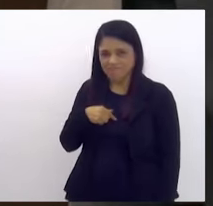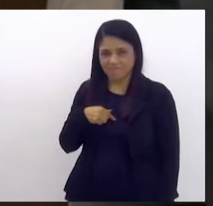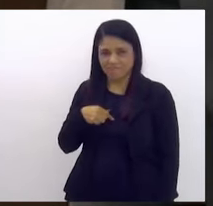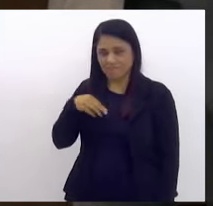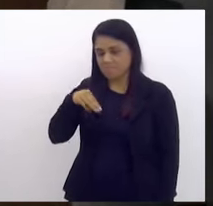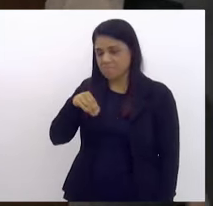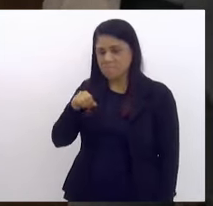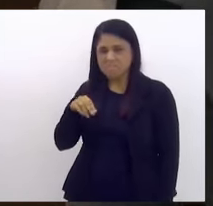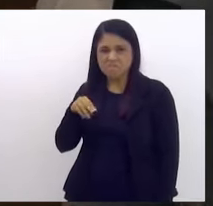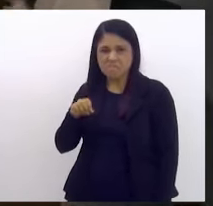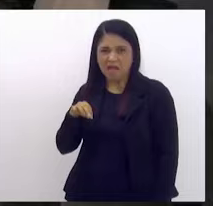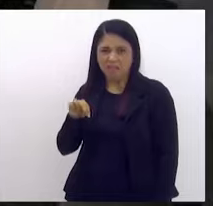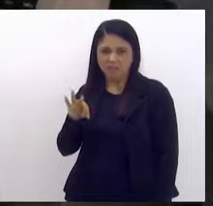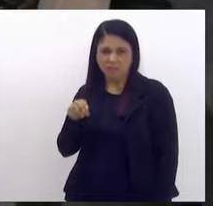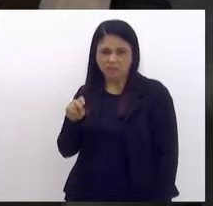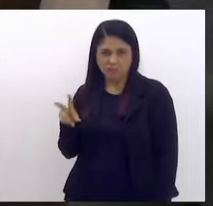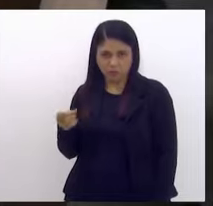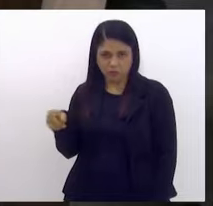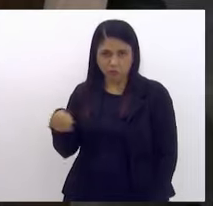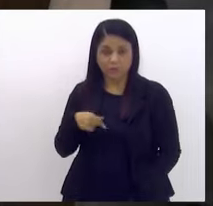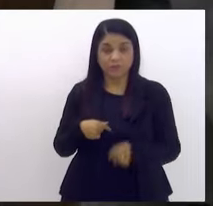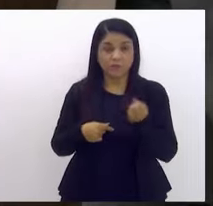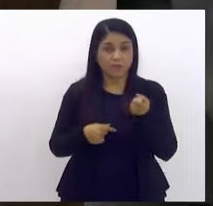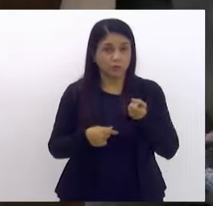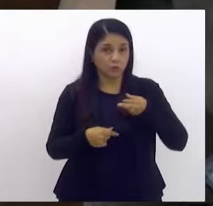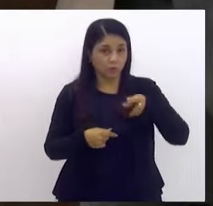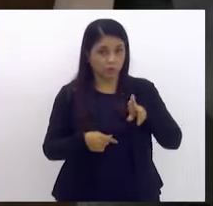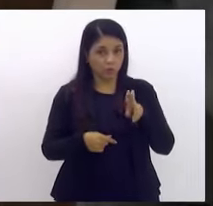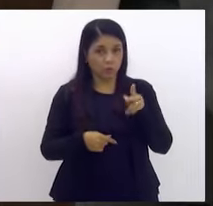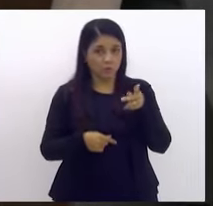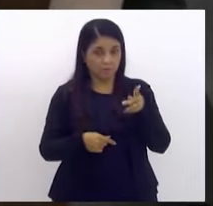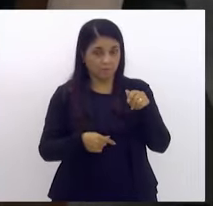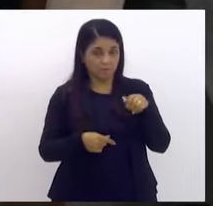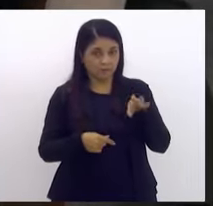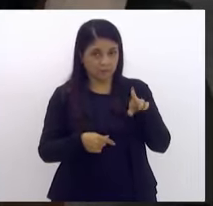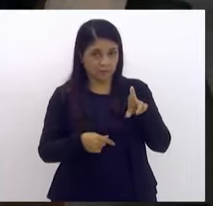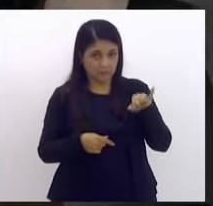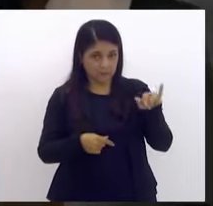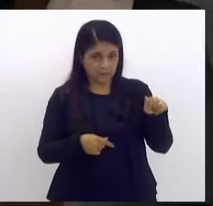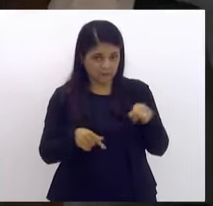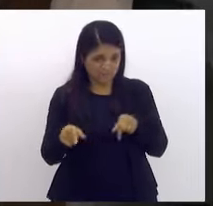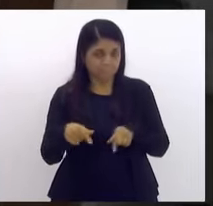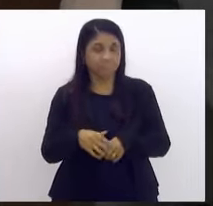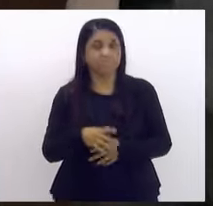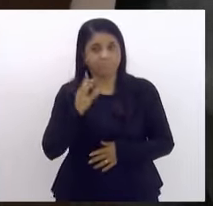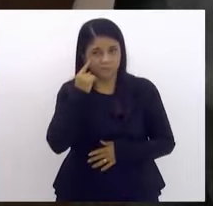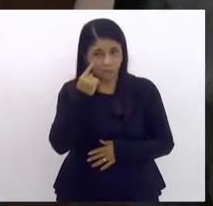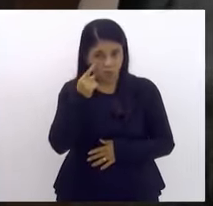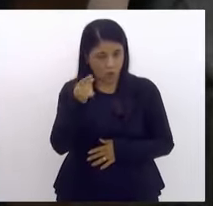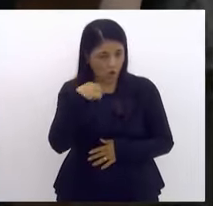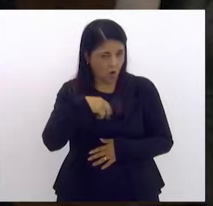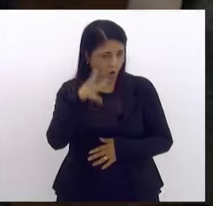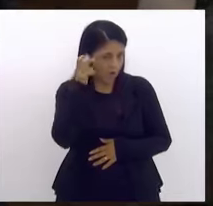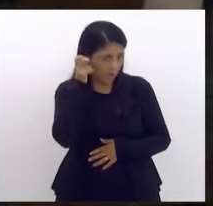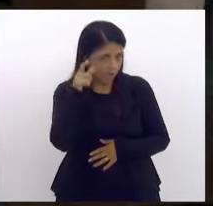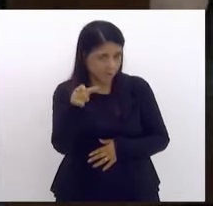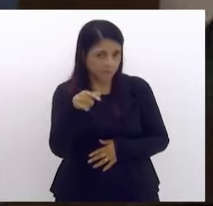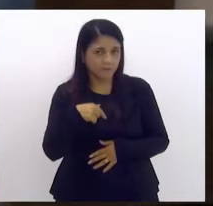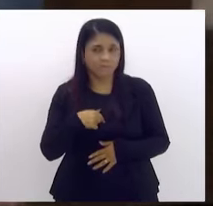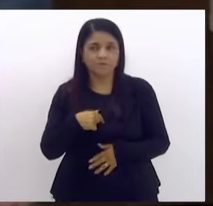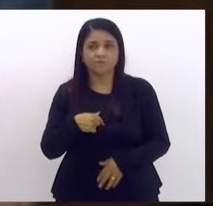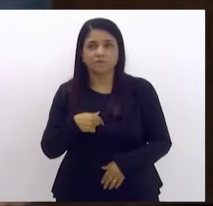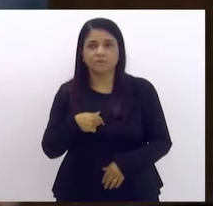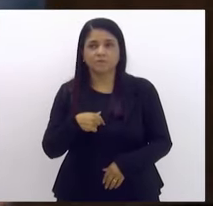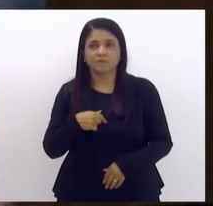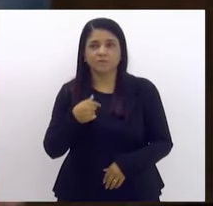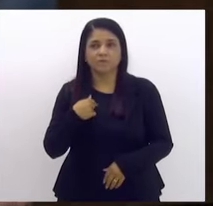A senhora Patrícia, a qual ele cita e chama nesse evento. Escutem bem. Na pasta de ponto, eu